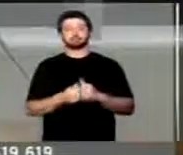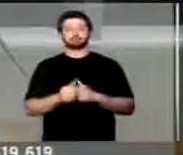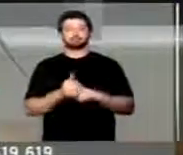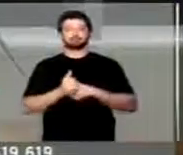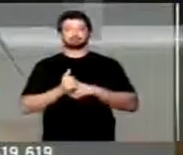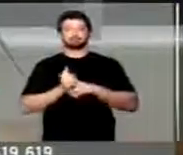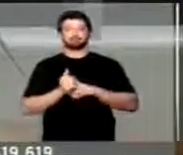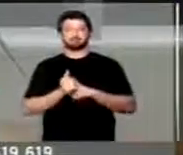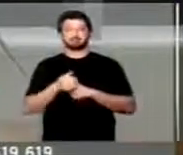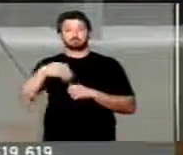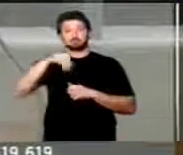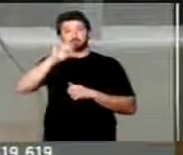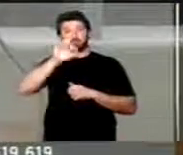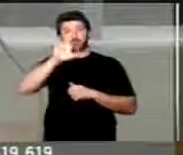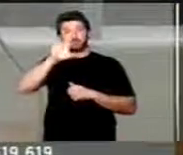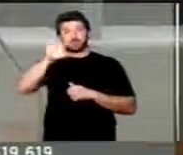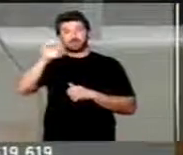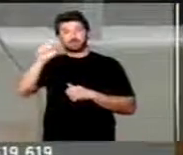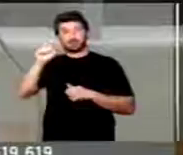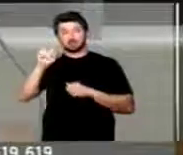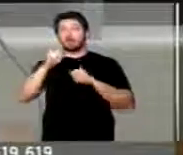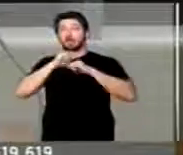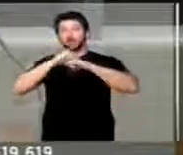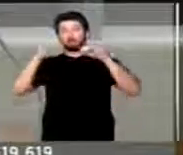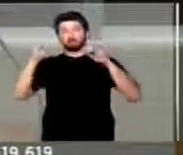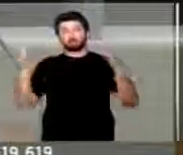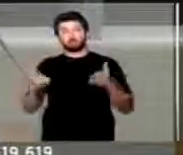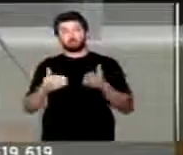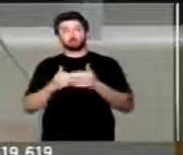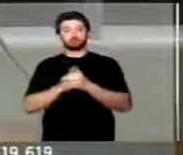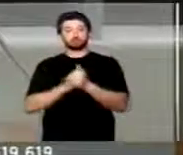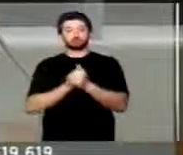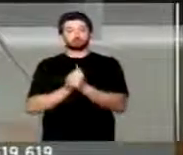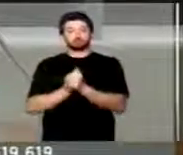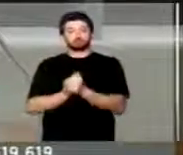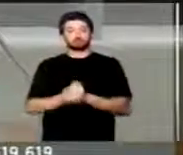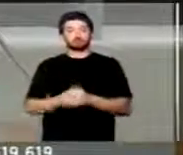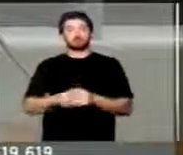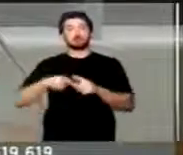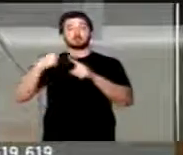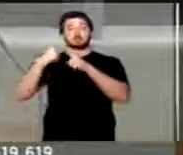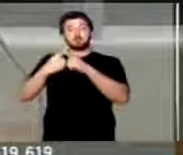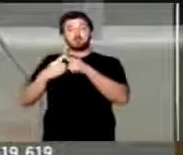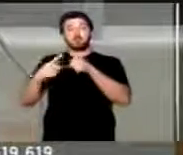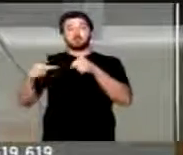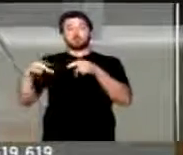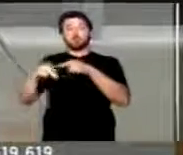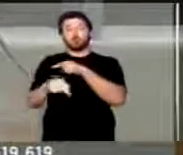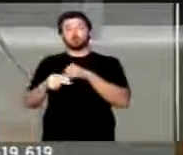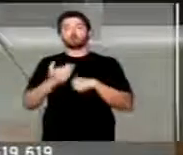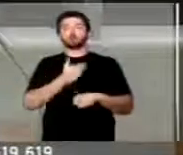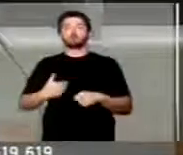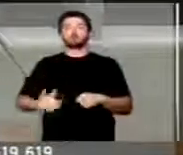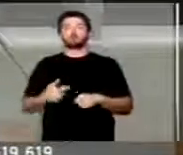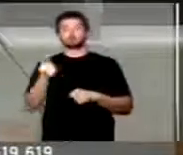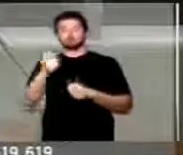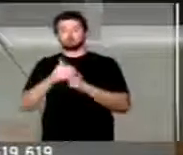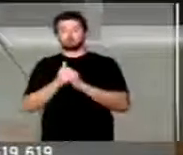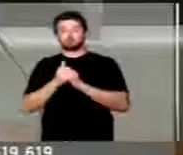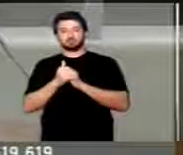Foi isso que o Meirelles anunciou hoje, mais corte nos gastos públicos.